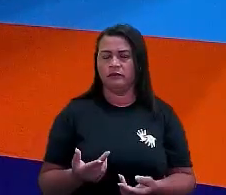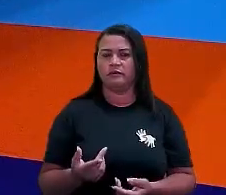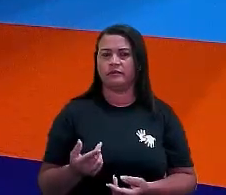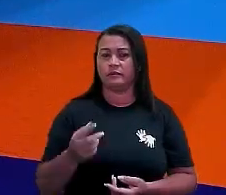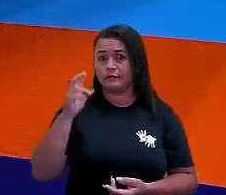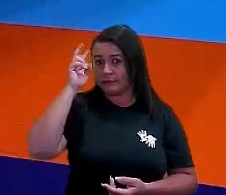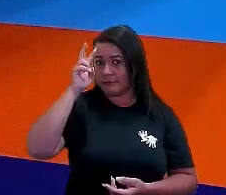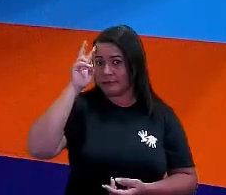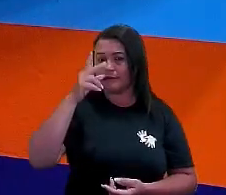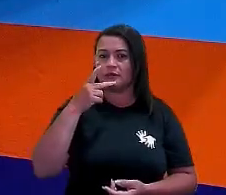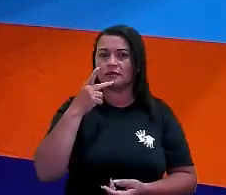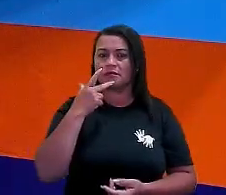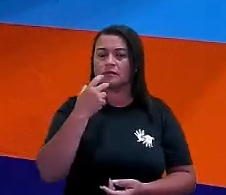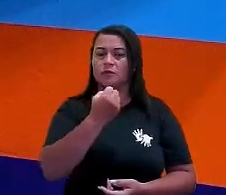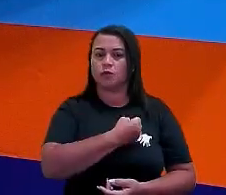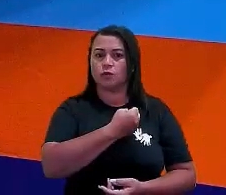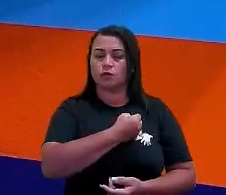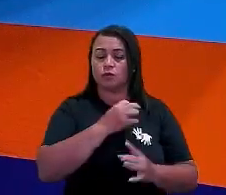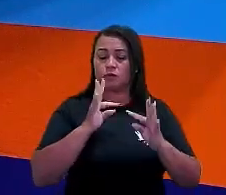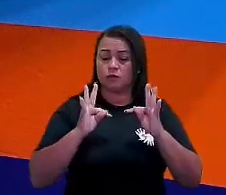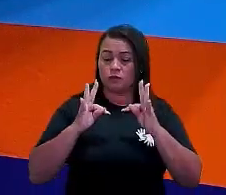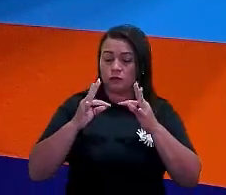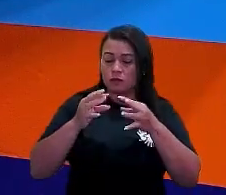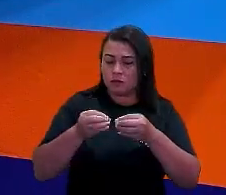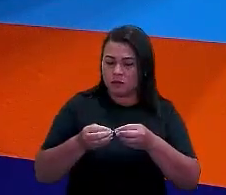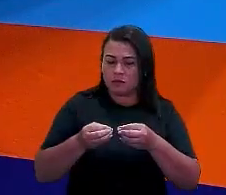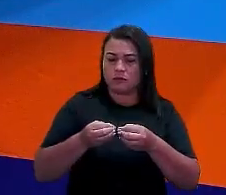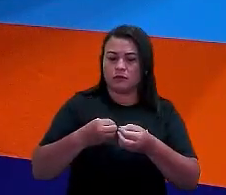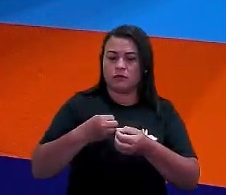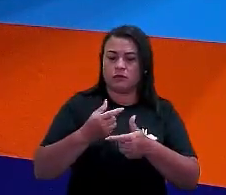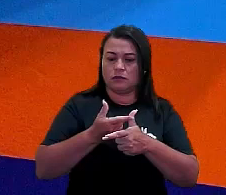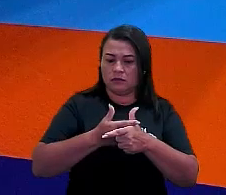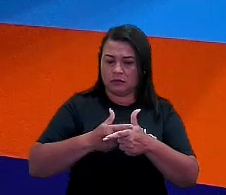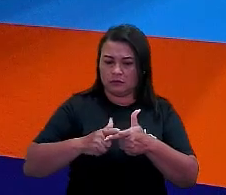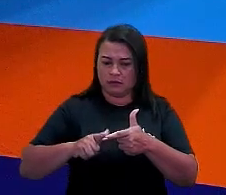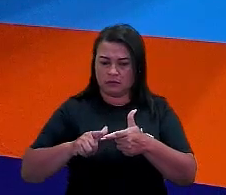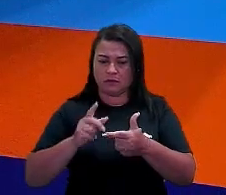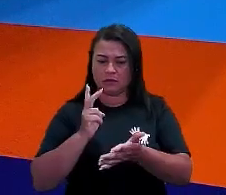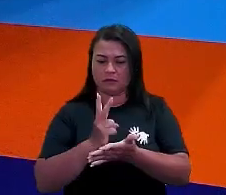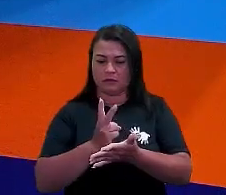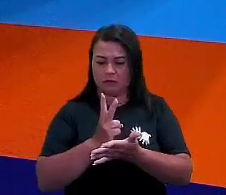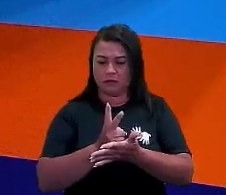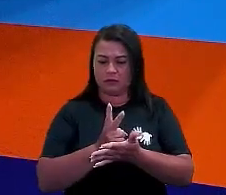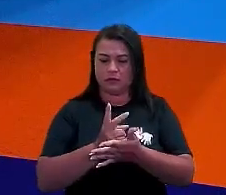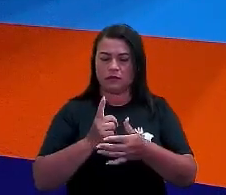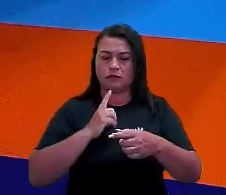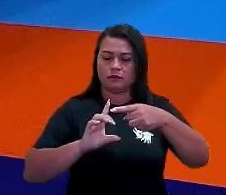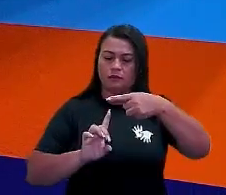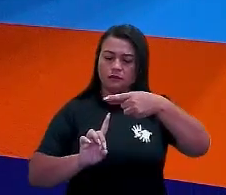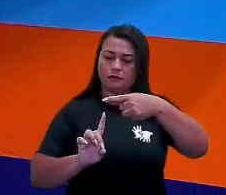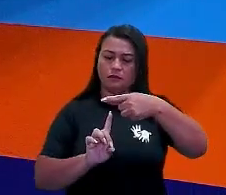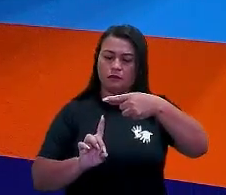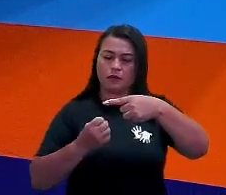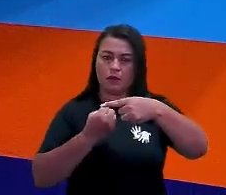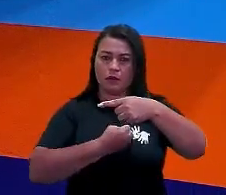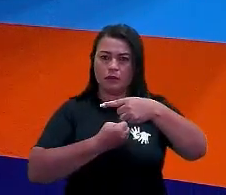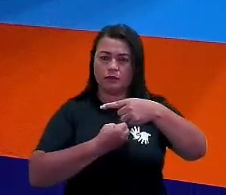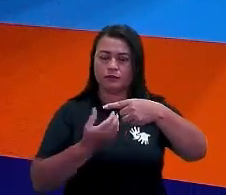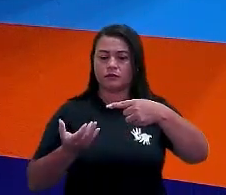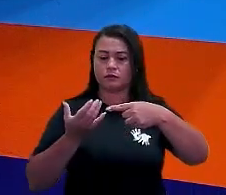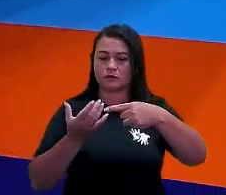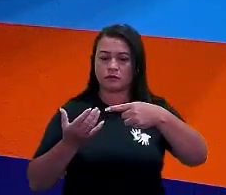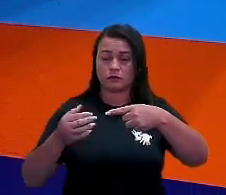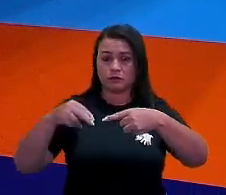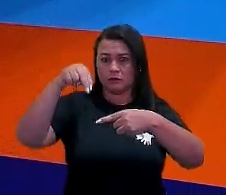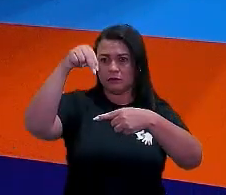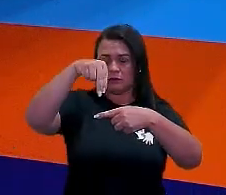que eu falei? O número total de que foi dividido vai ficar no denominador e o número que eu quero saber